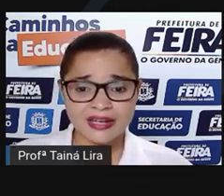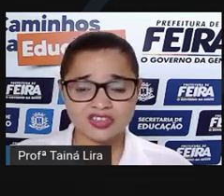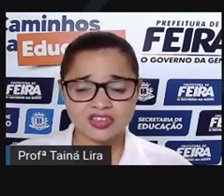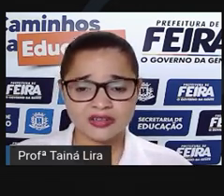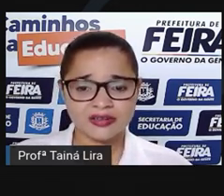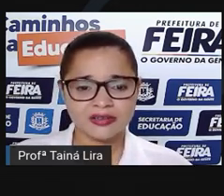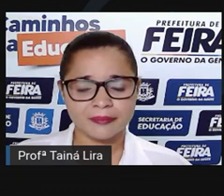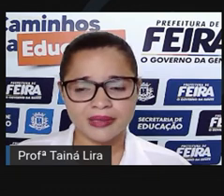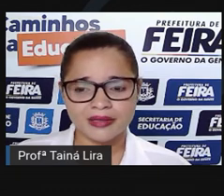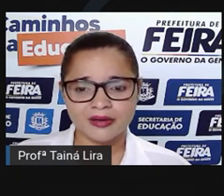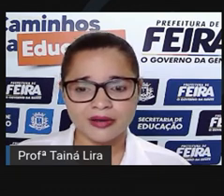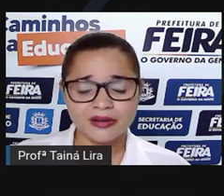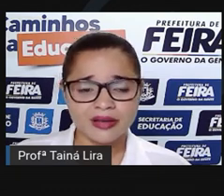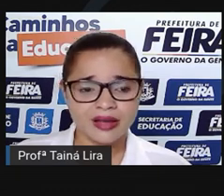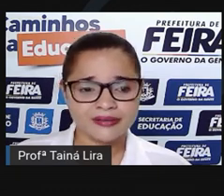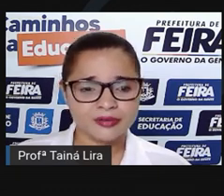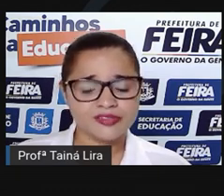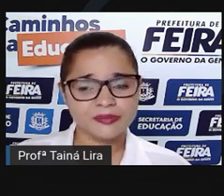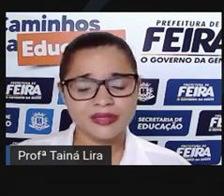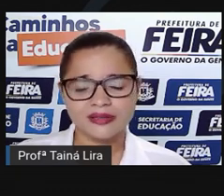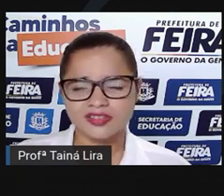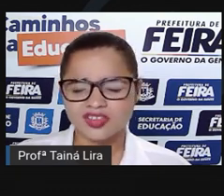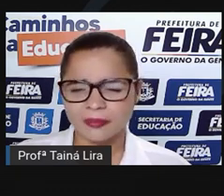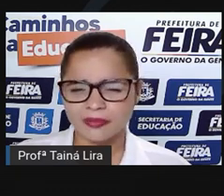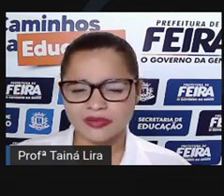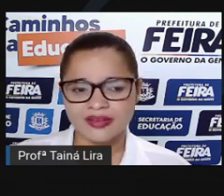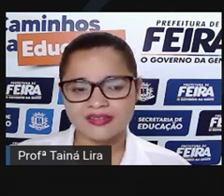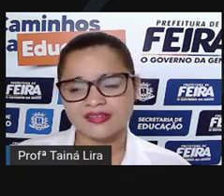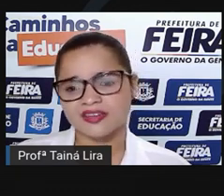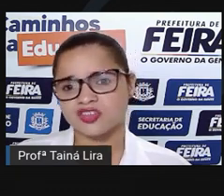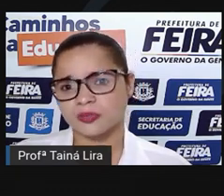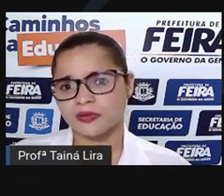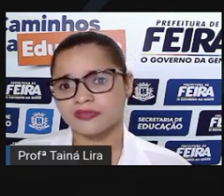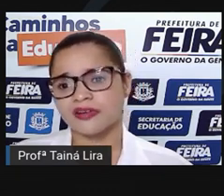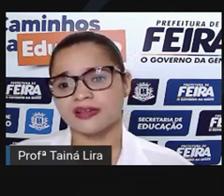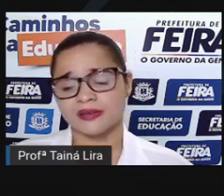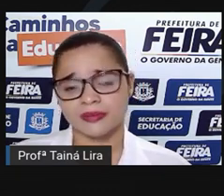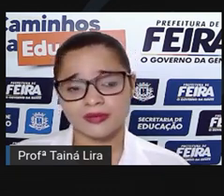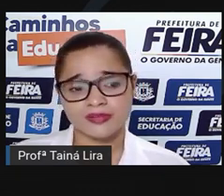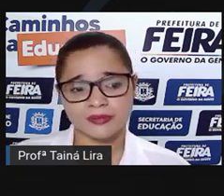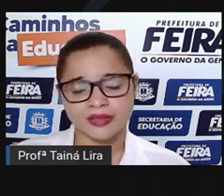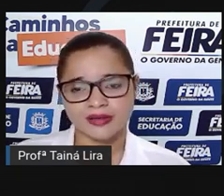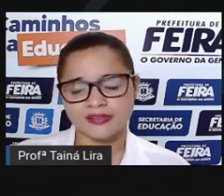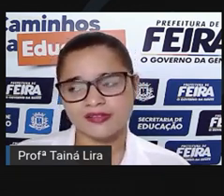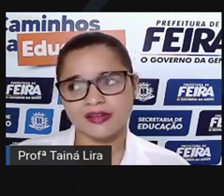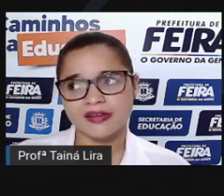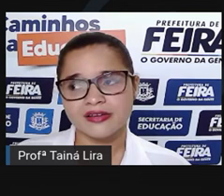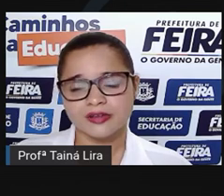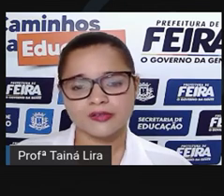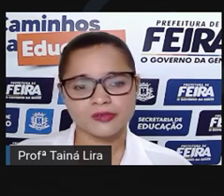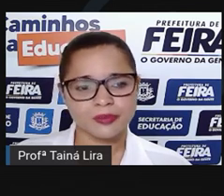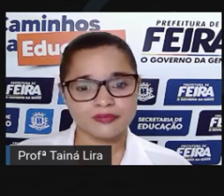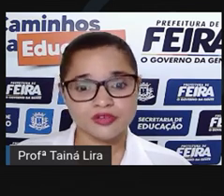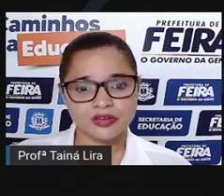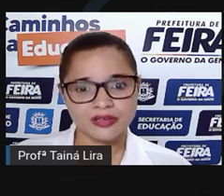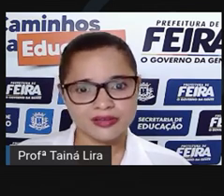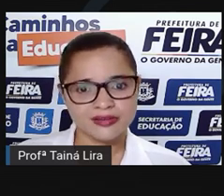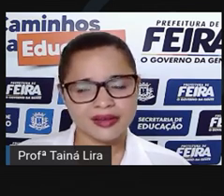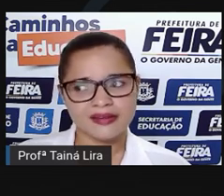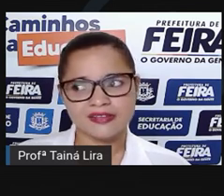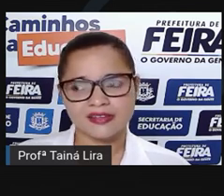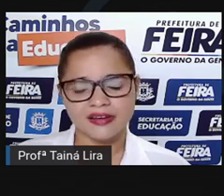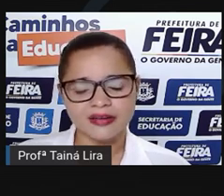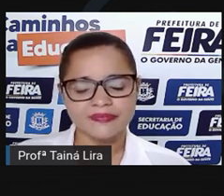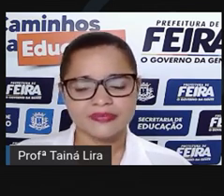Oi e a gente tem também ó dos Imigrantes Japoneses é a gente pode falar também dos Imigrantes né dos povos